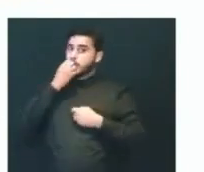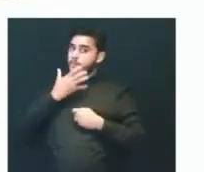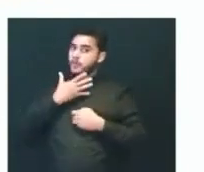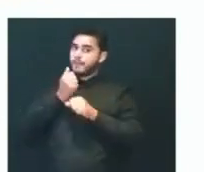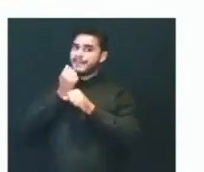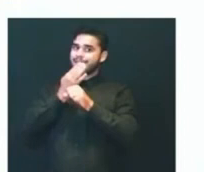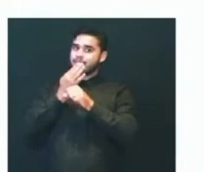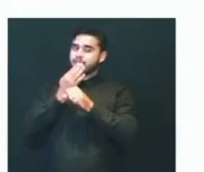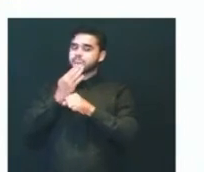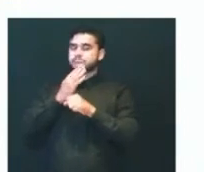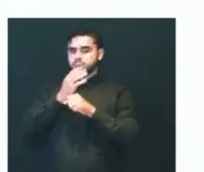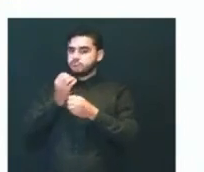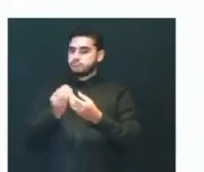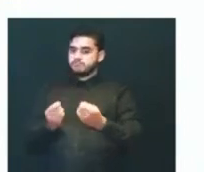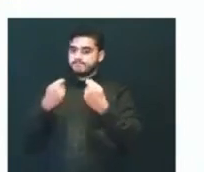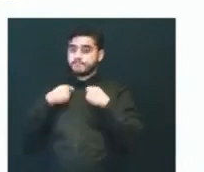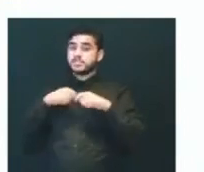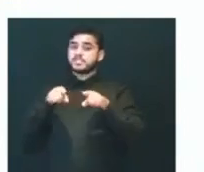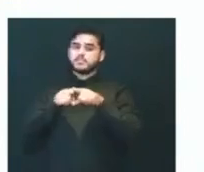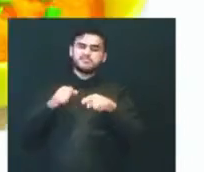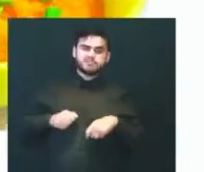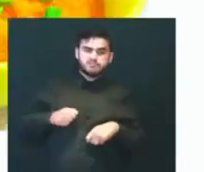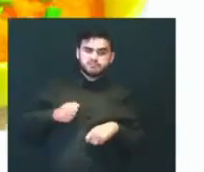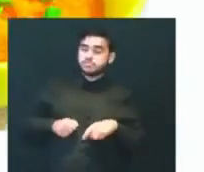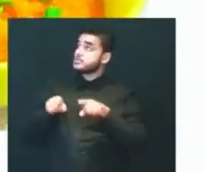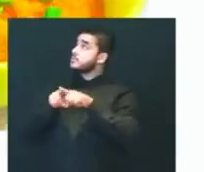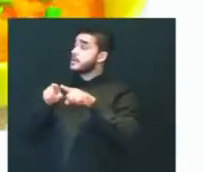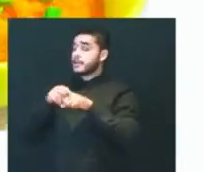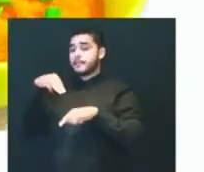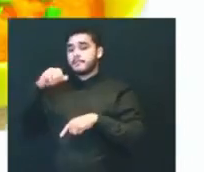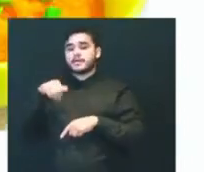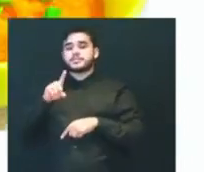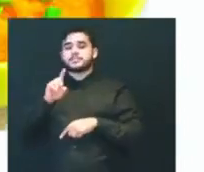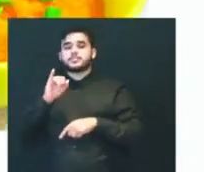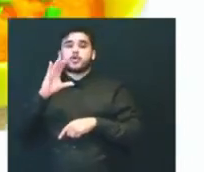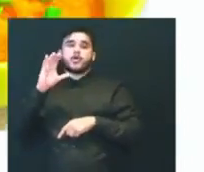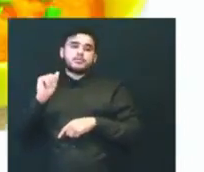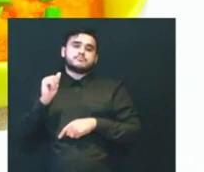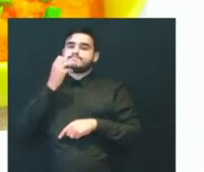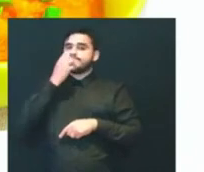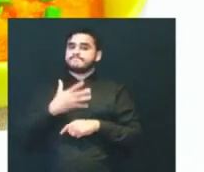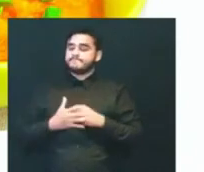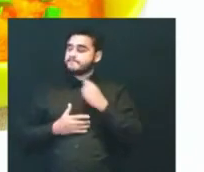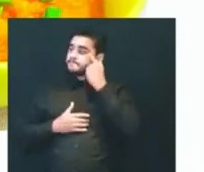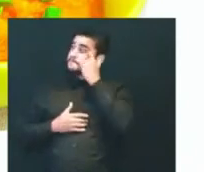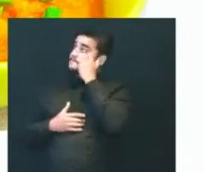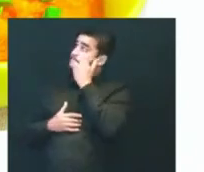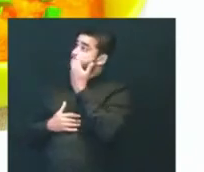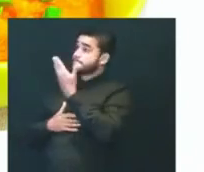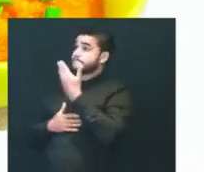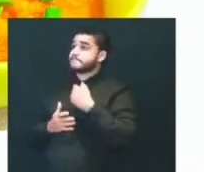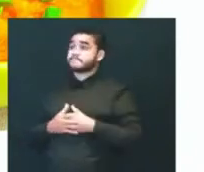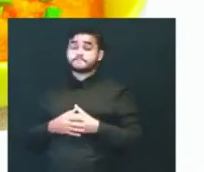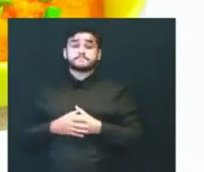em casos de diarreia, no caso aqui, por causa da mandioquinha. Outra receita prática, que até para dar uma consistência